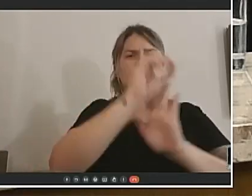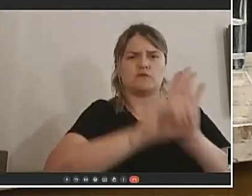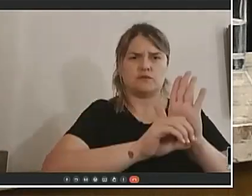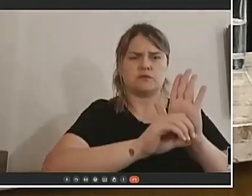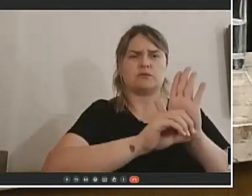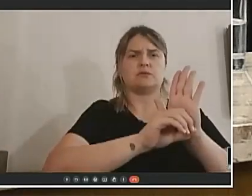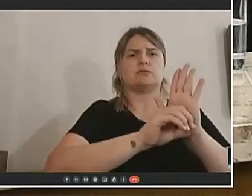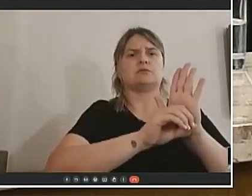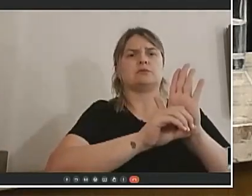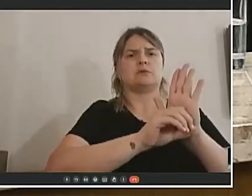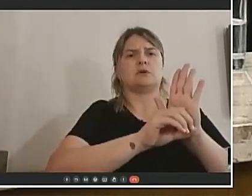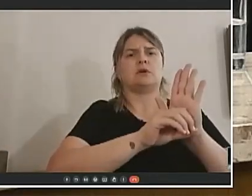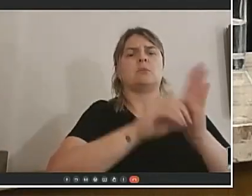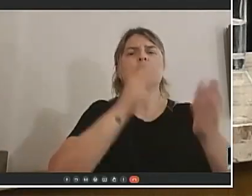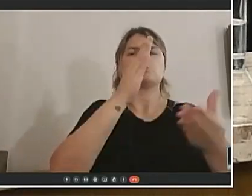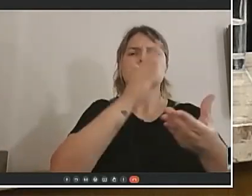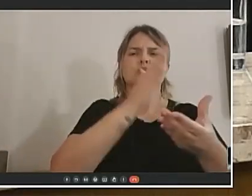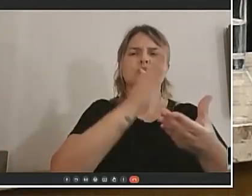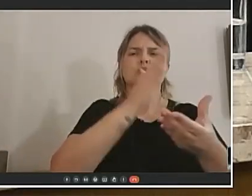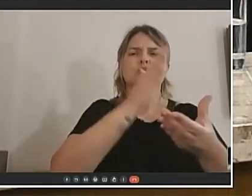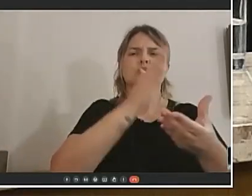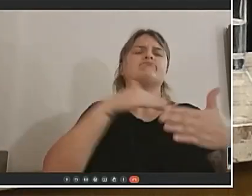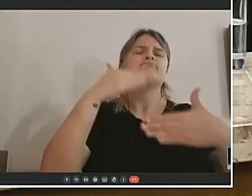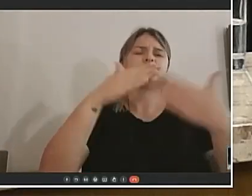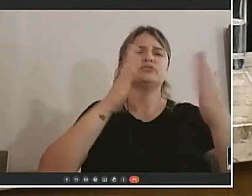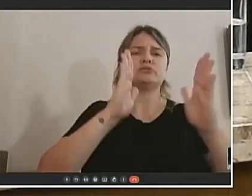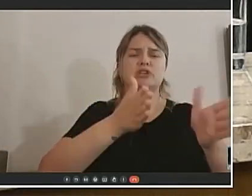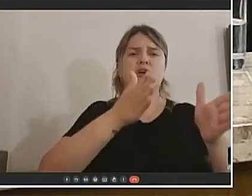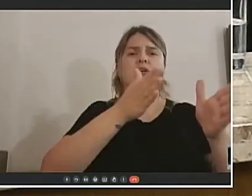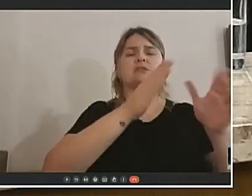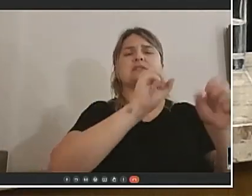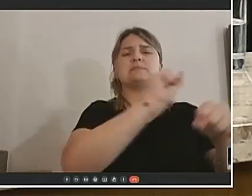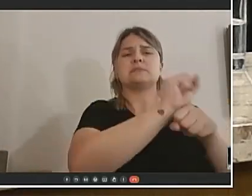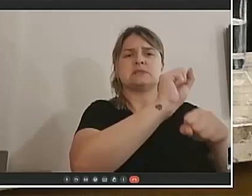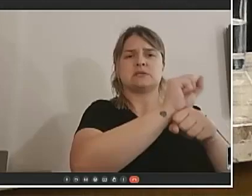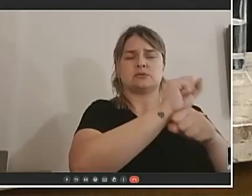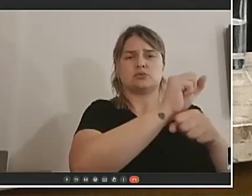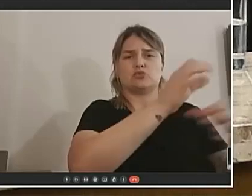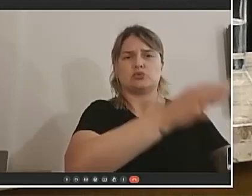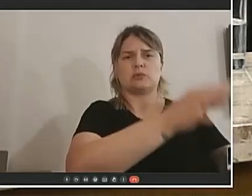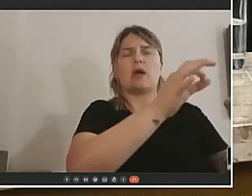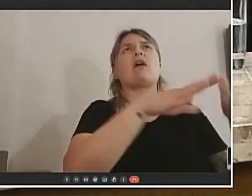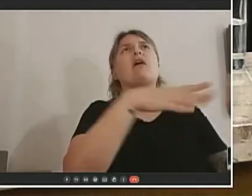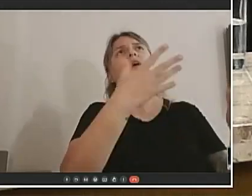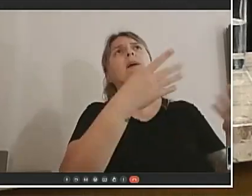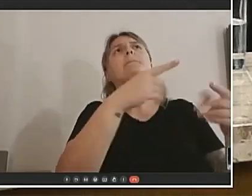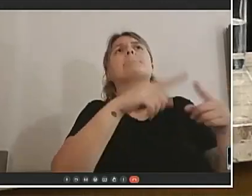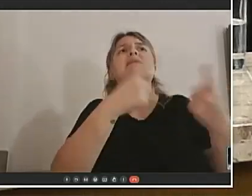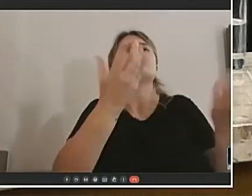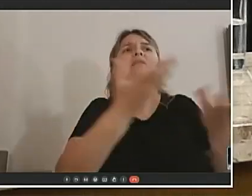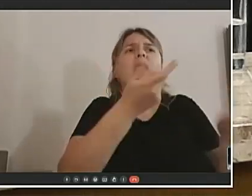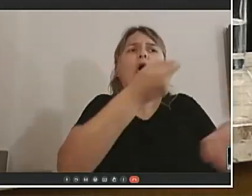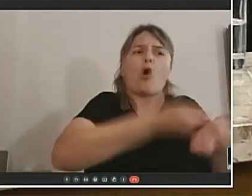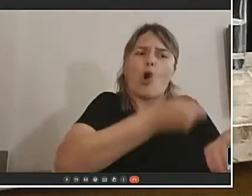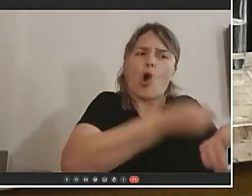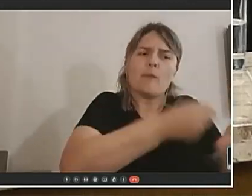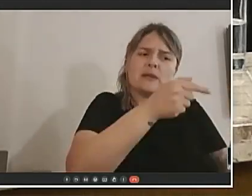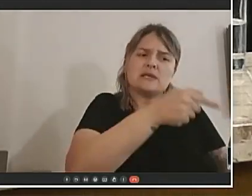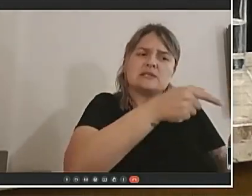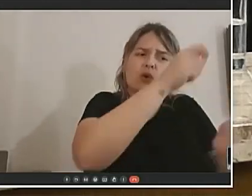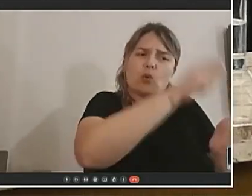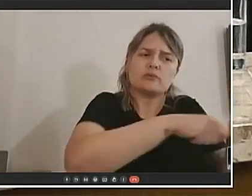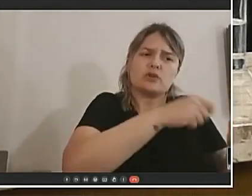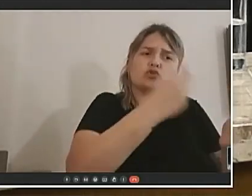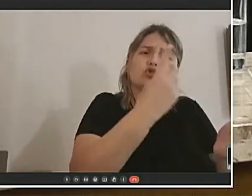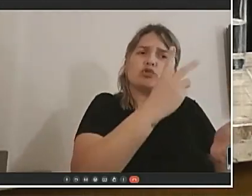Esse é um processo que tá na tava na justiça e podem questionar ai mas você quer que eu cobre o contrato foi assinado dois dias antes de